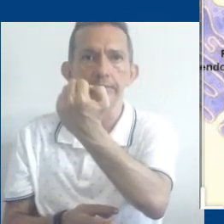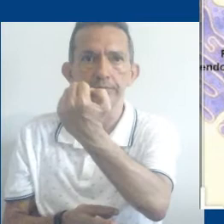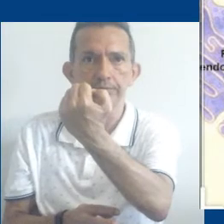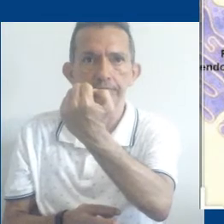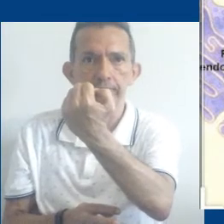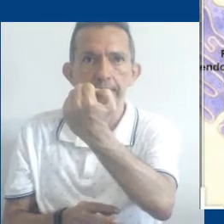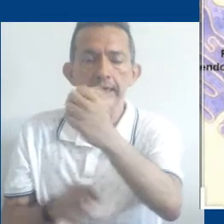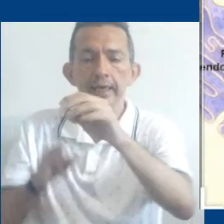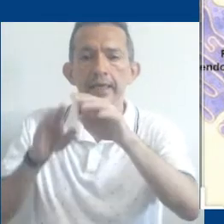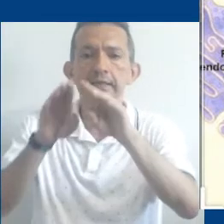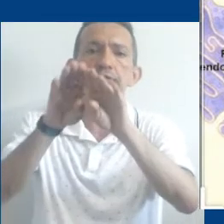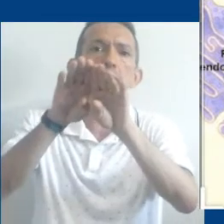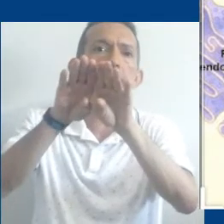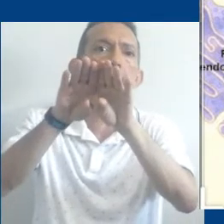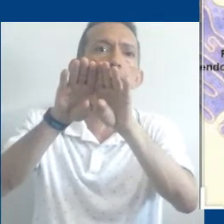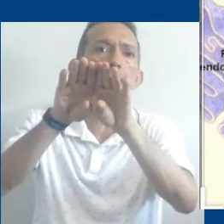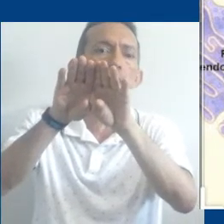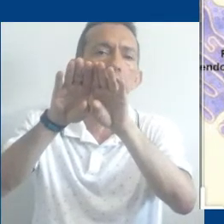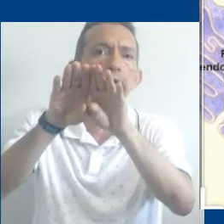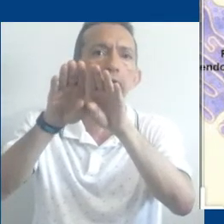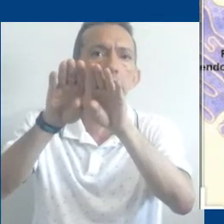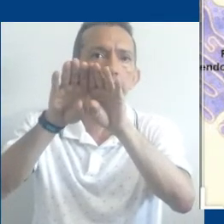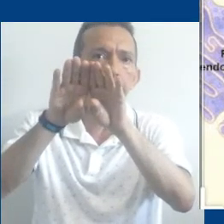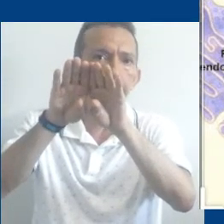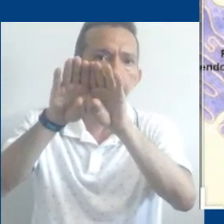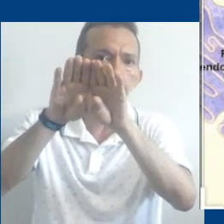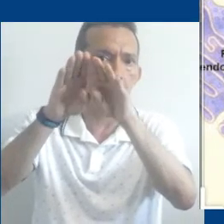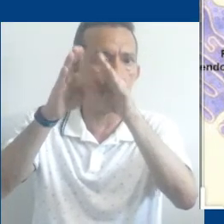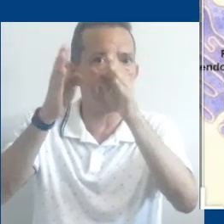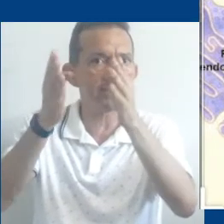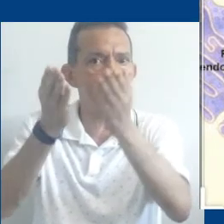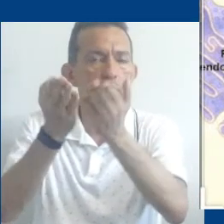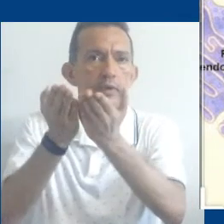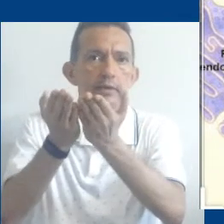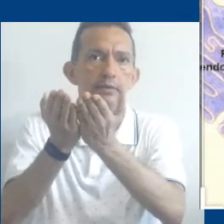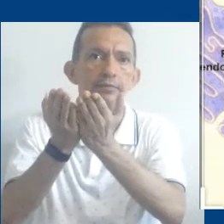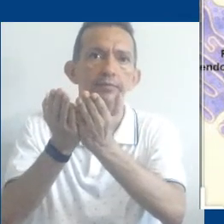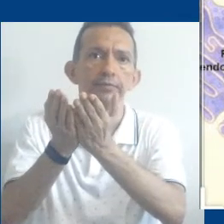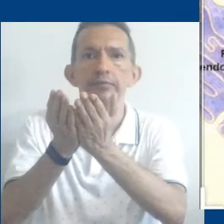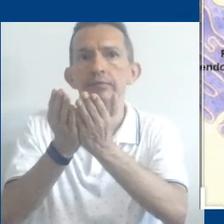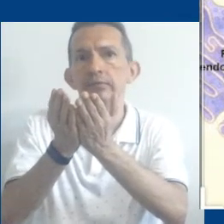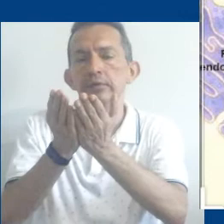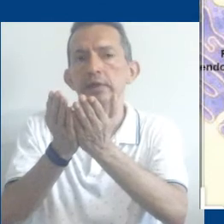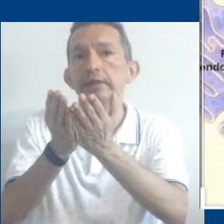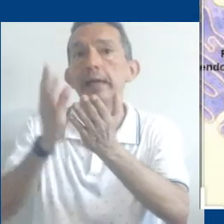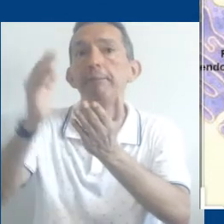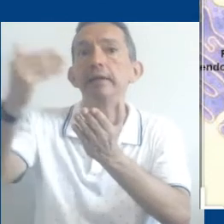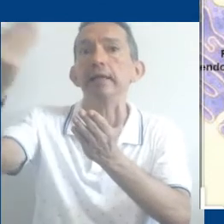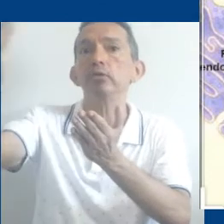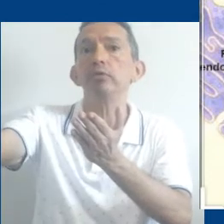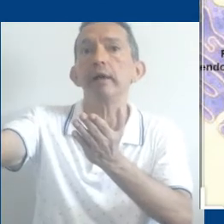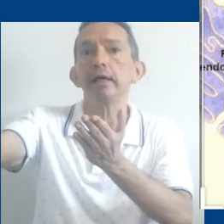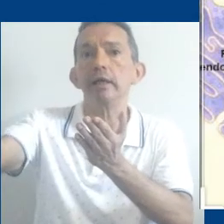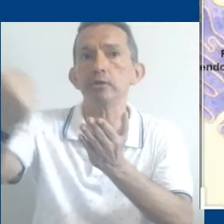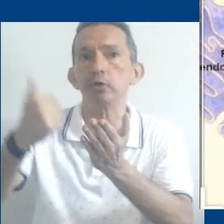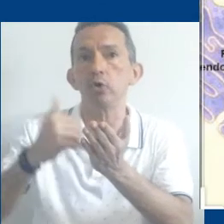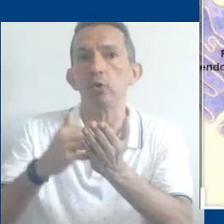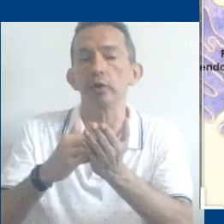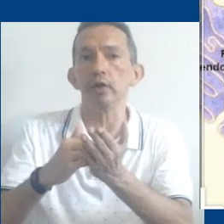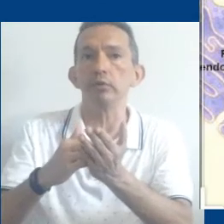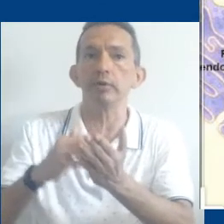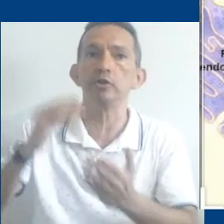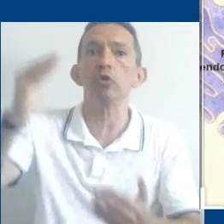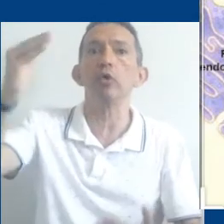célula. Esse vírus ele é empacotado em vesículas, que dependendo do mecanismo